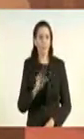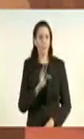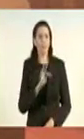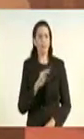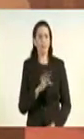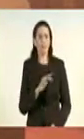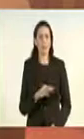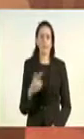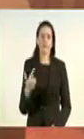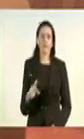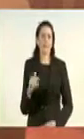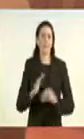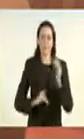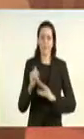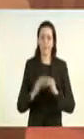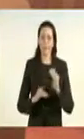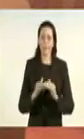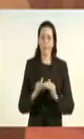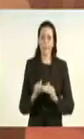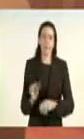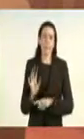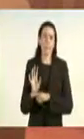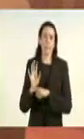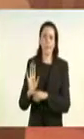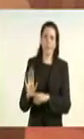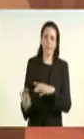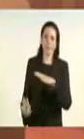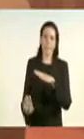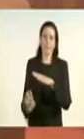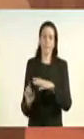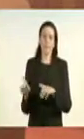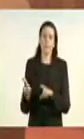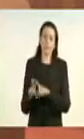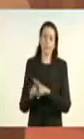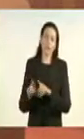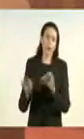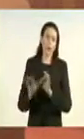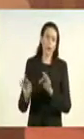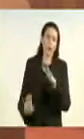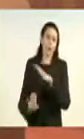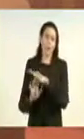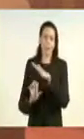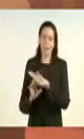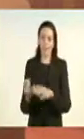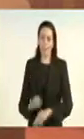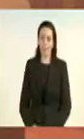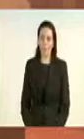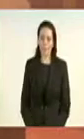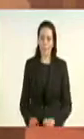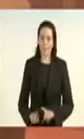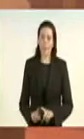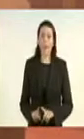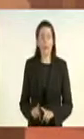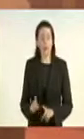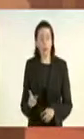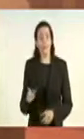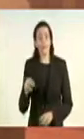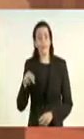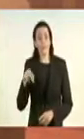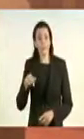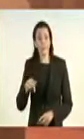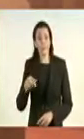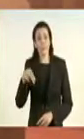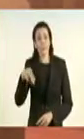conluio para favorecer uma empresa. Tudo bem. É um ato que pode gerar uma nulidade. Mas o simples fato que foi alegado por